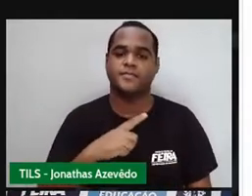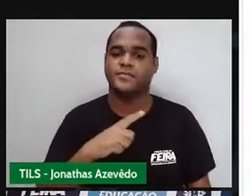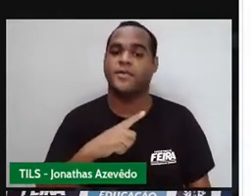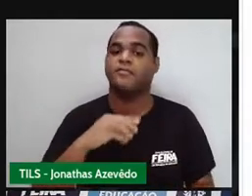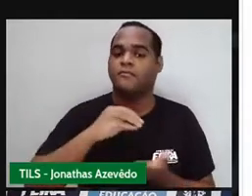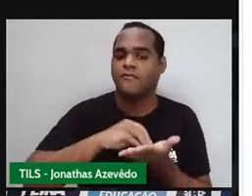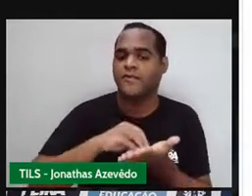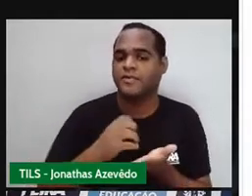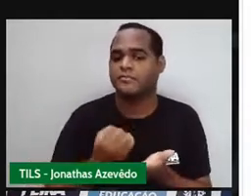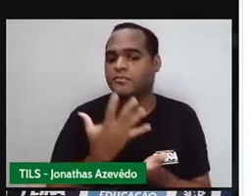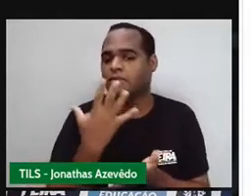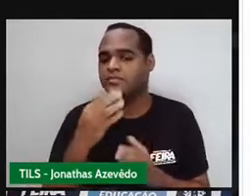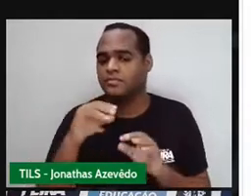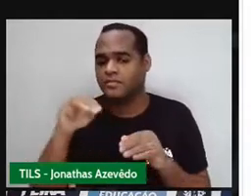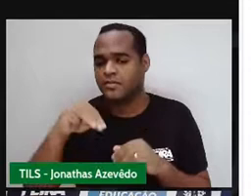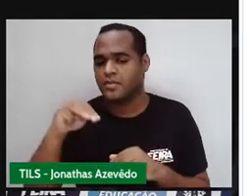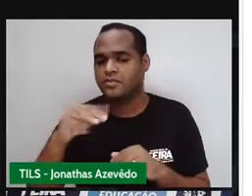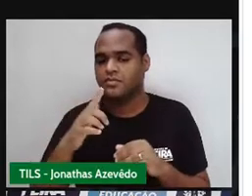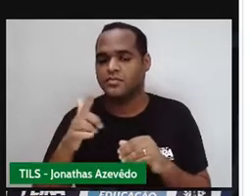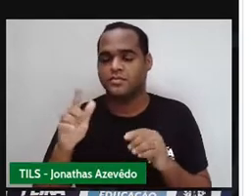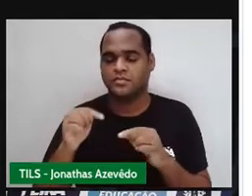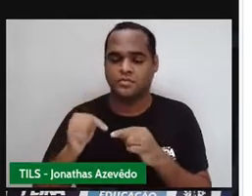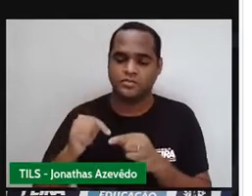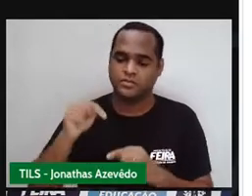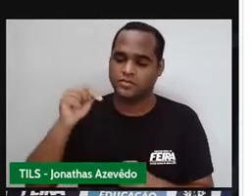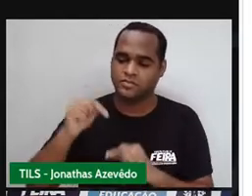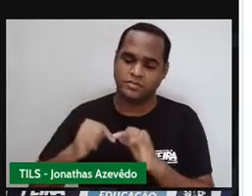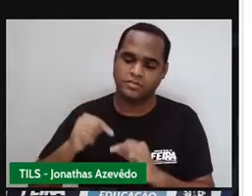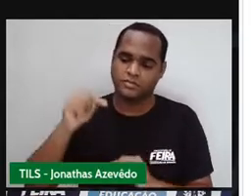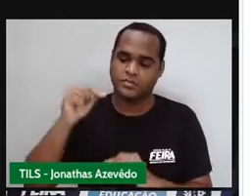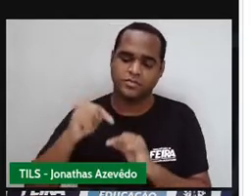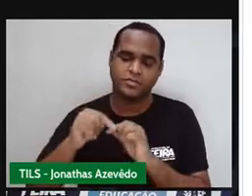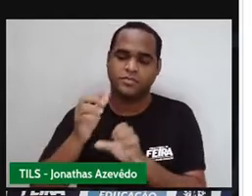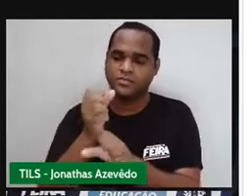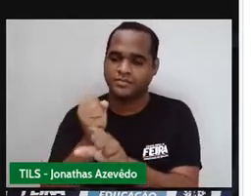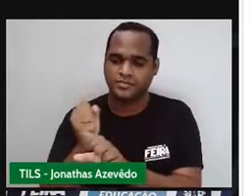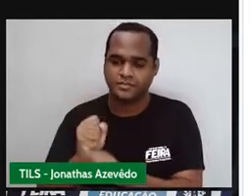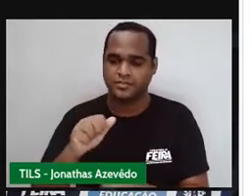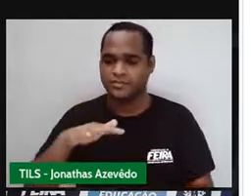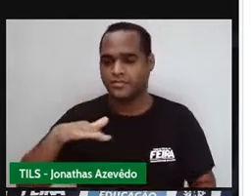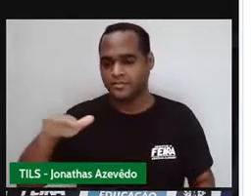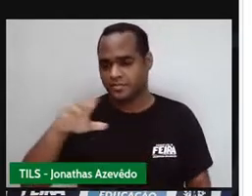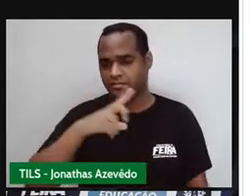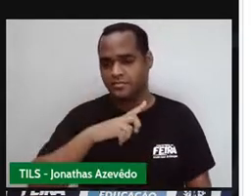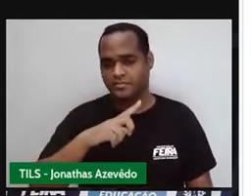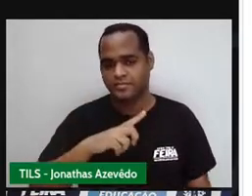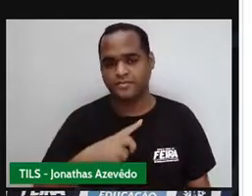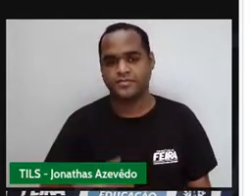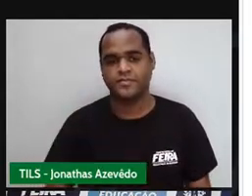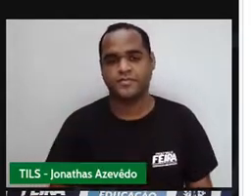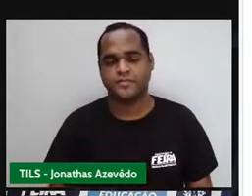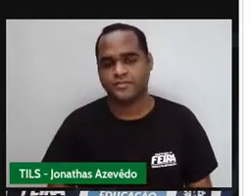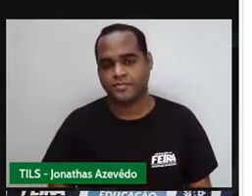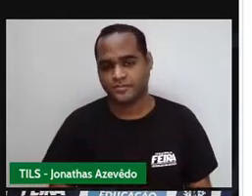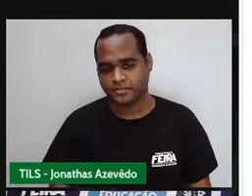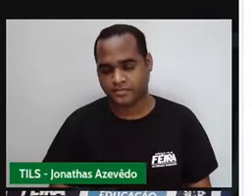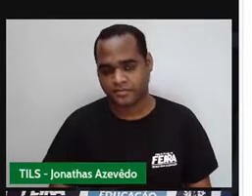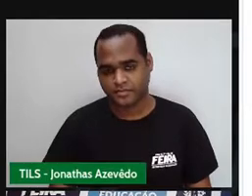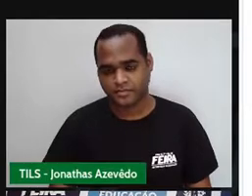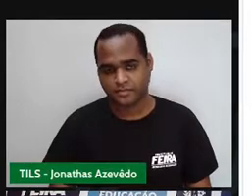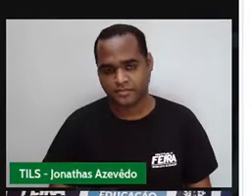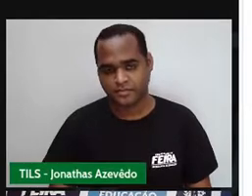da parede toda aqui então para quatro só se for dois bom Então nesse